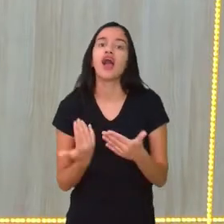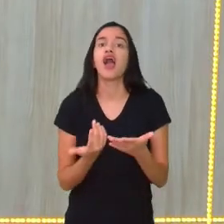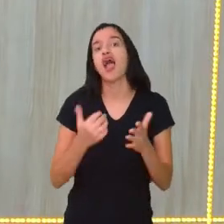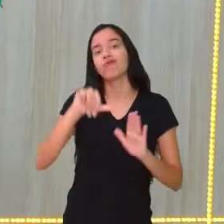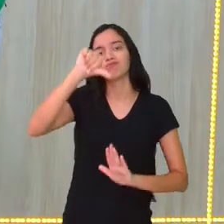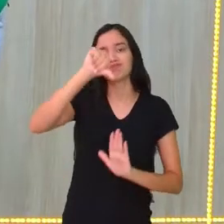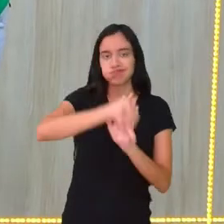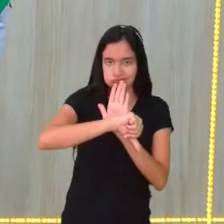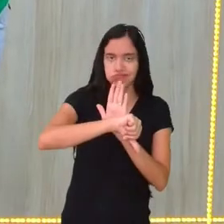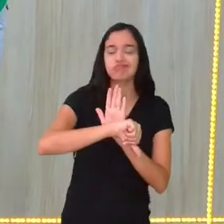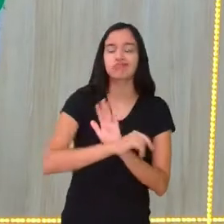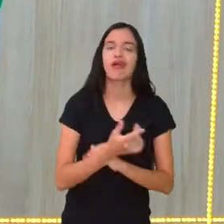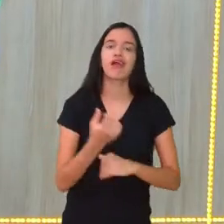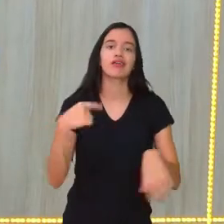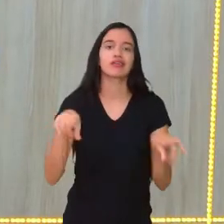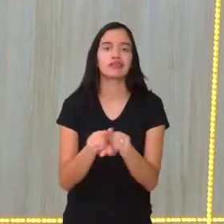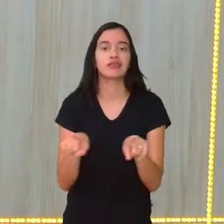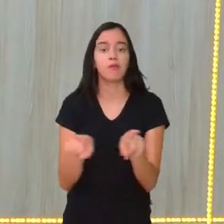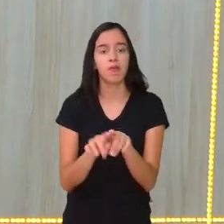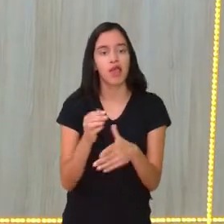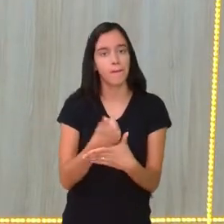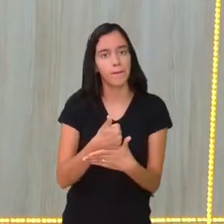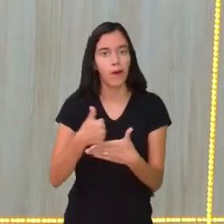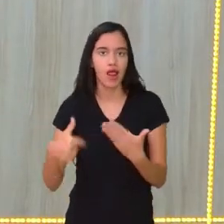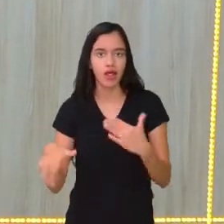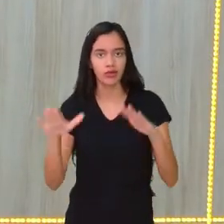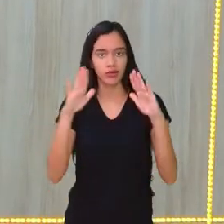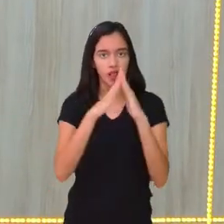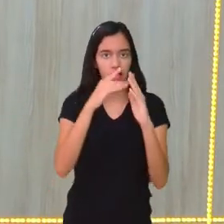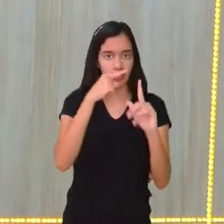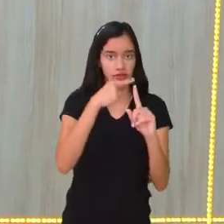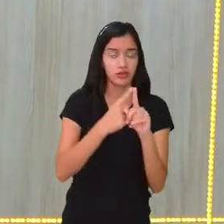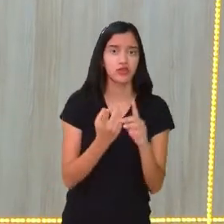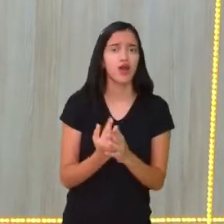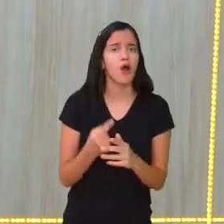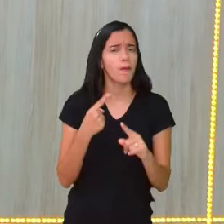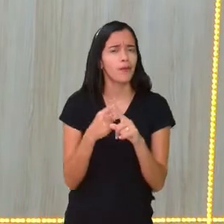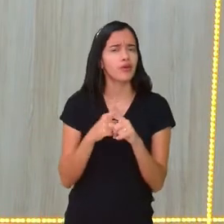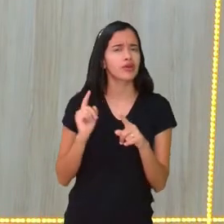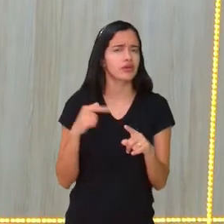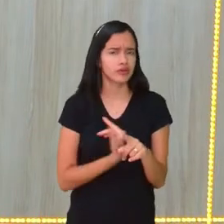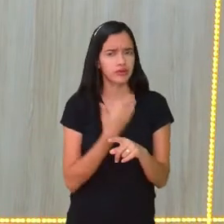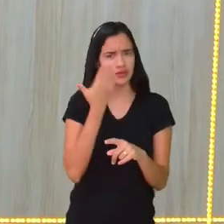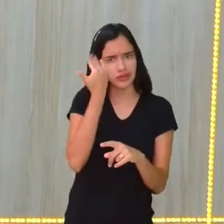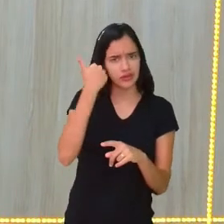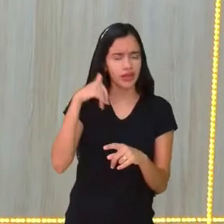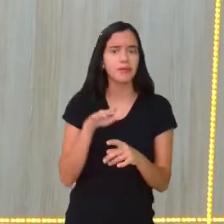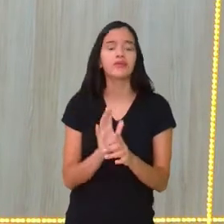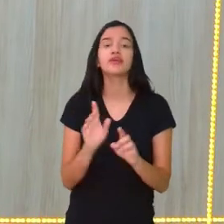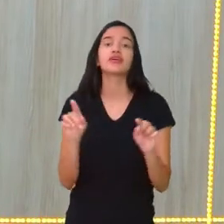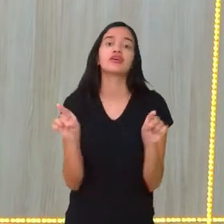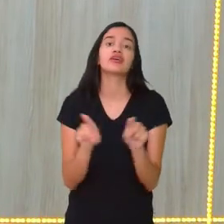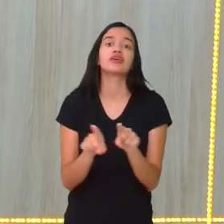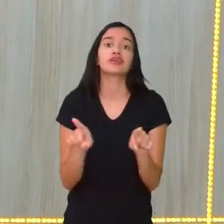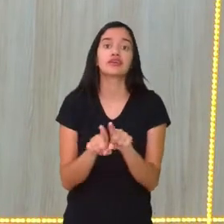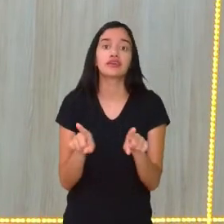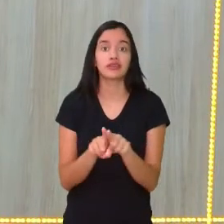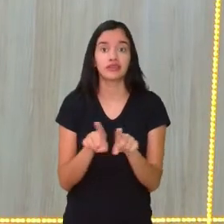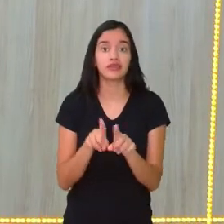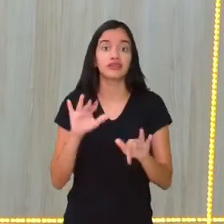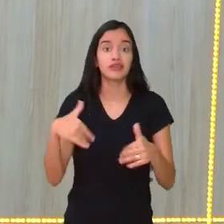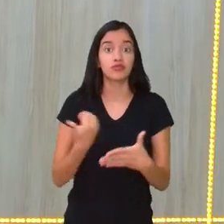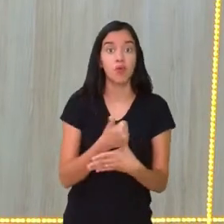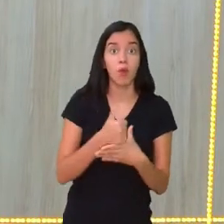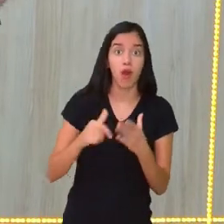questões doutrinárias e morais da igreja, né? Porque a gente sabe que o cristianismo é uma religião que tem esse componente